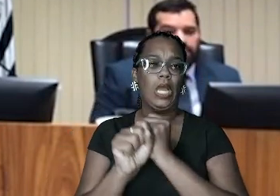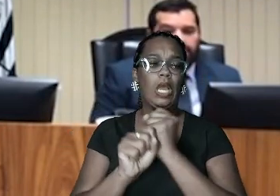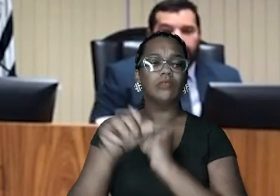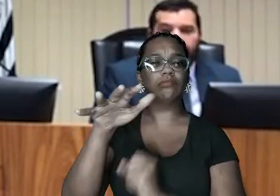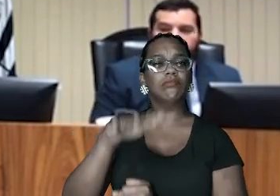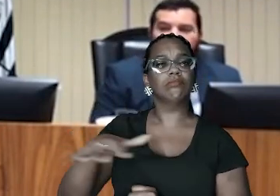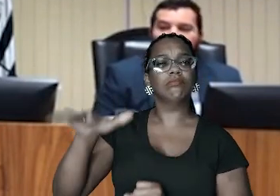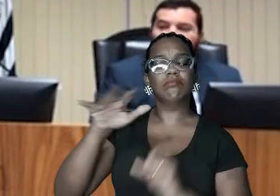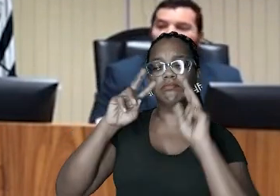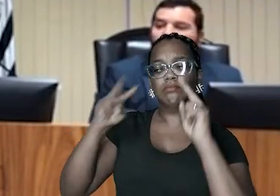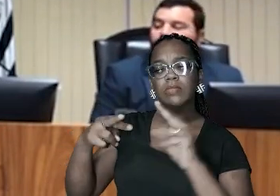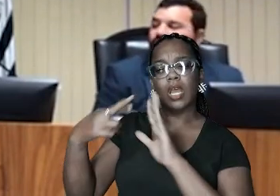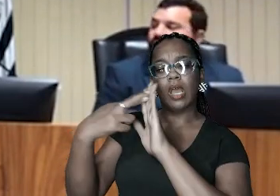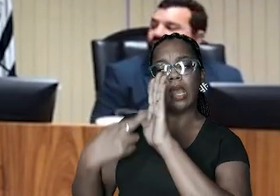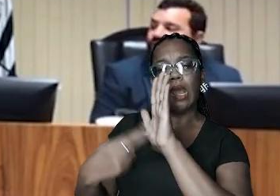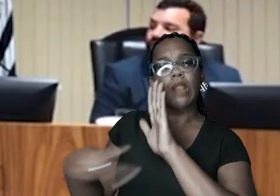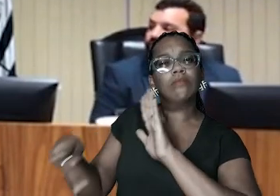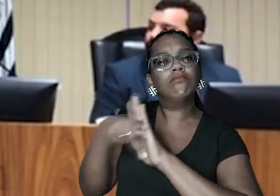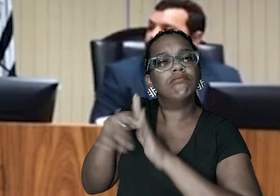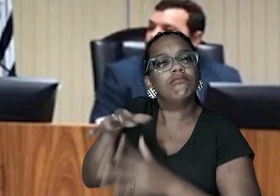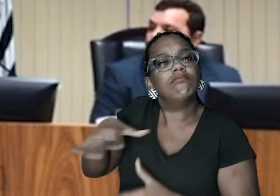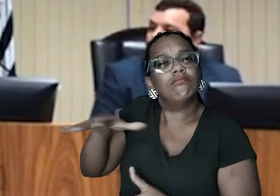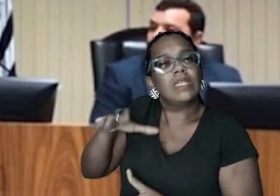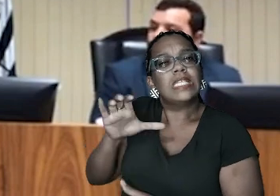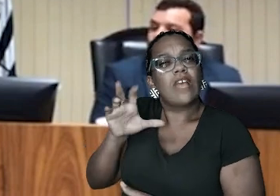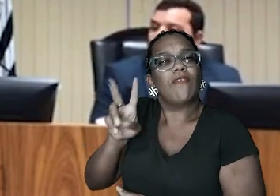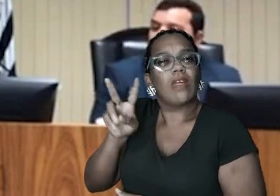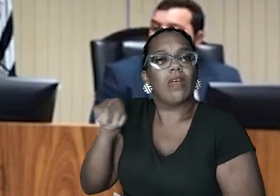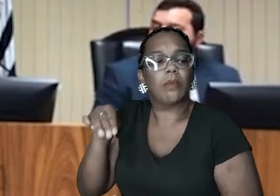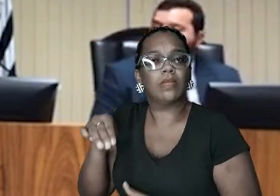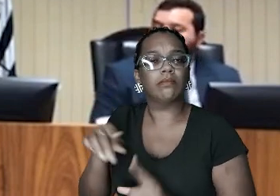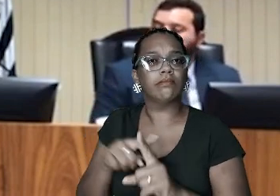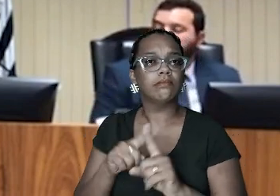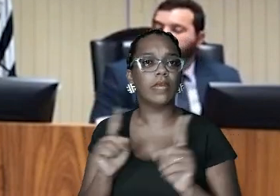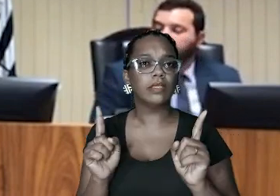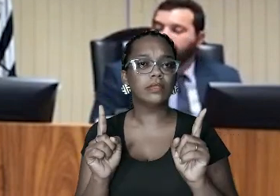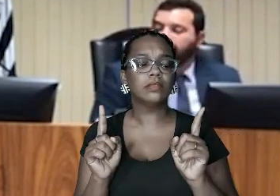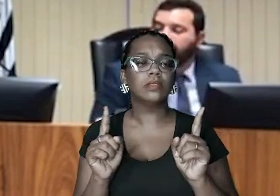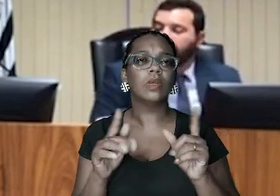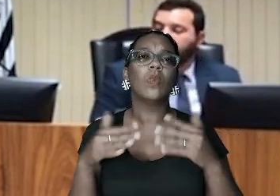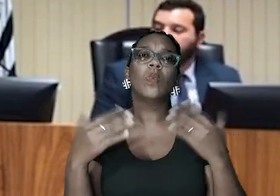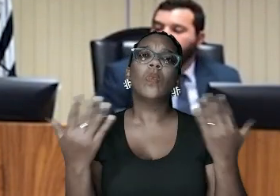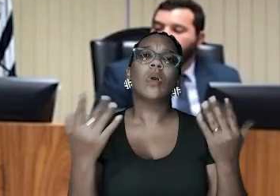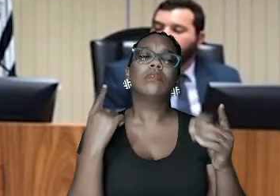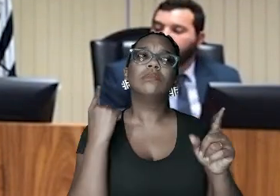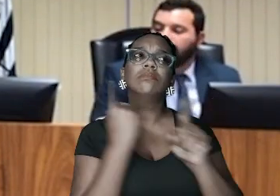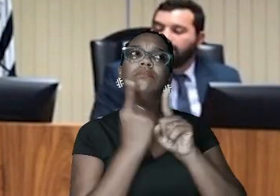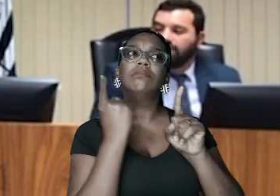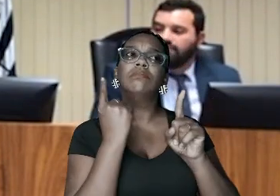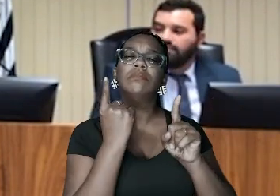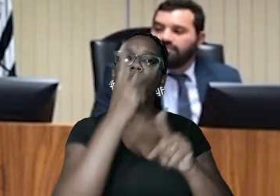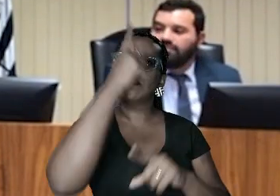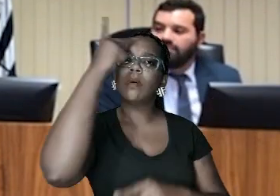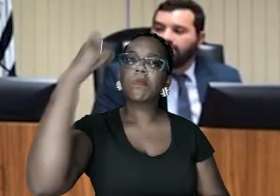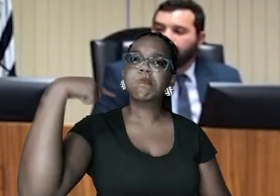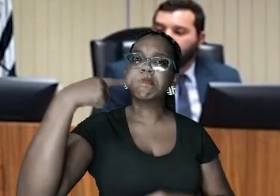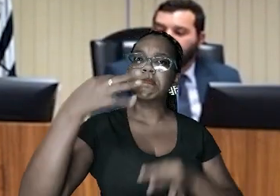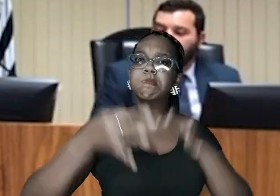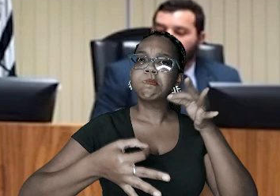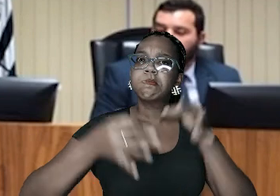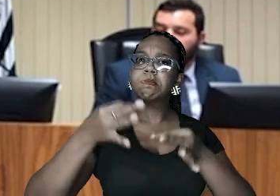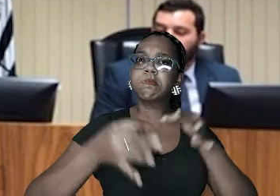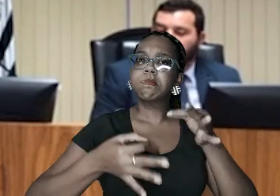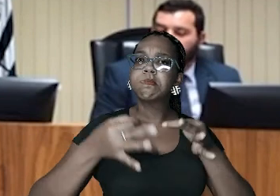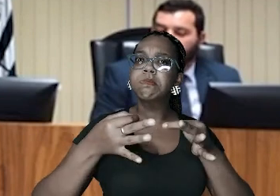criado na cvm já praticamente 40 anos em uma forma de enxergar as normas que era típica do nosso Universo no entanto